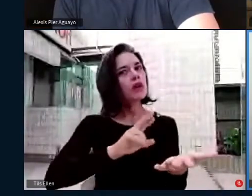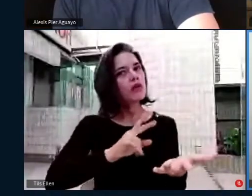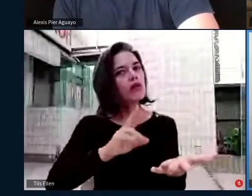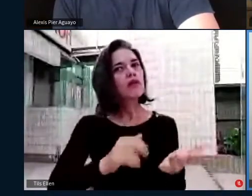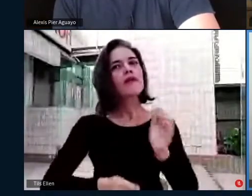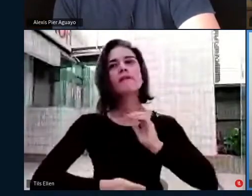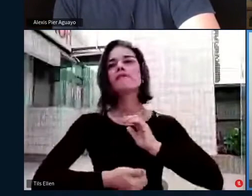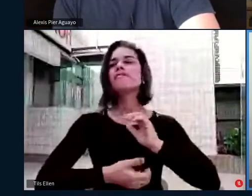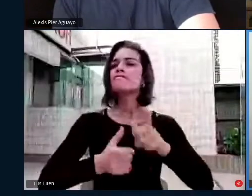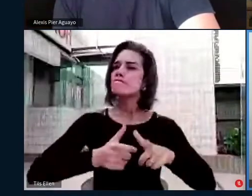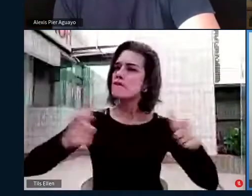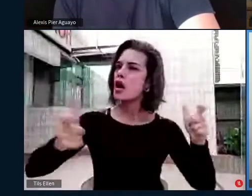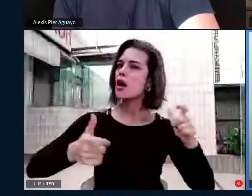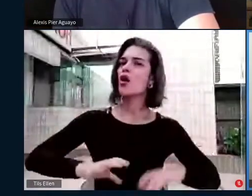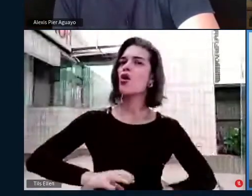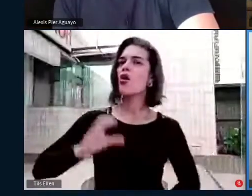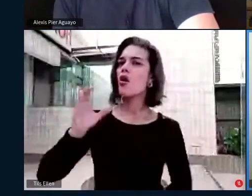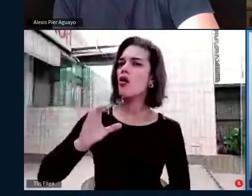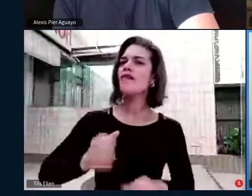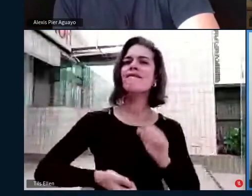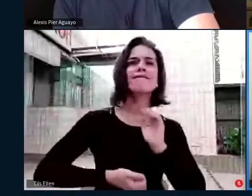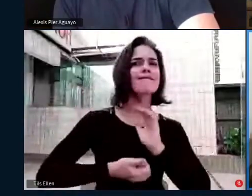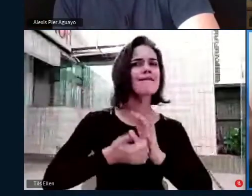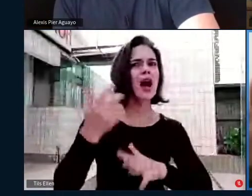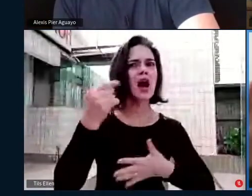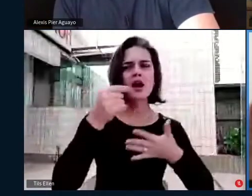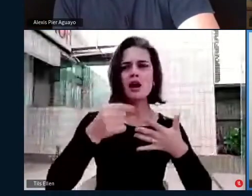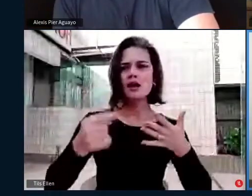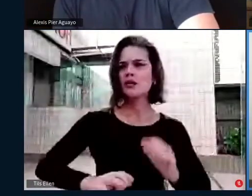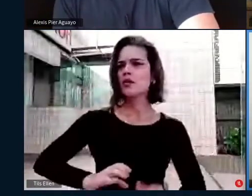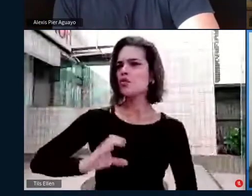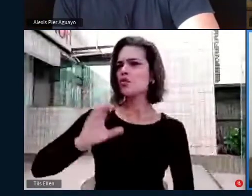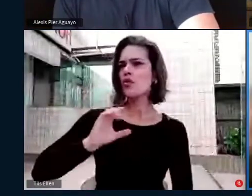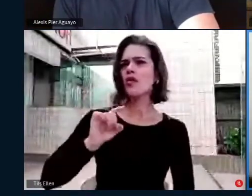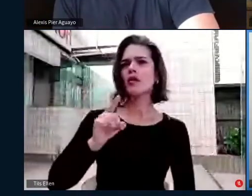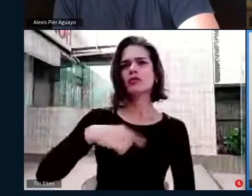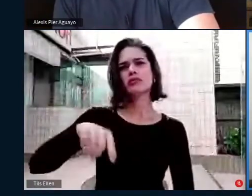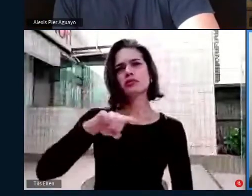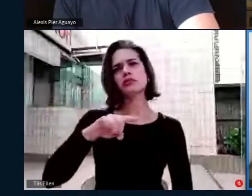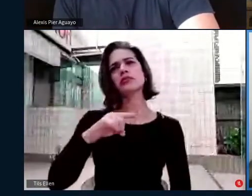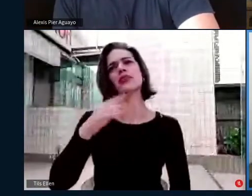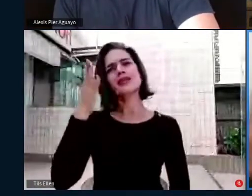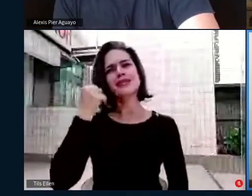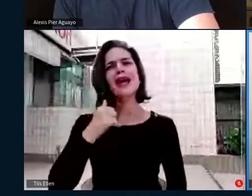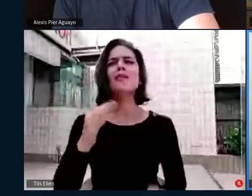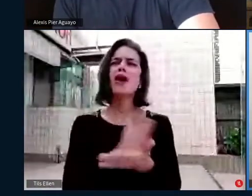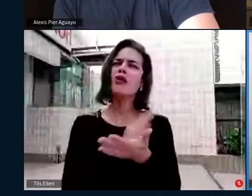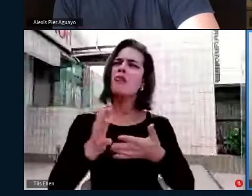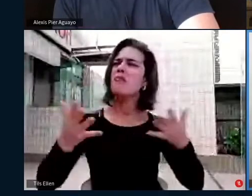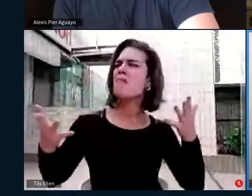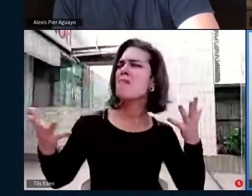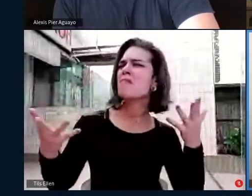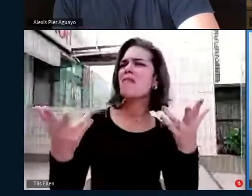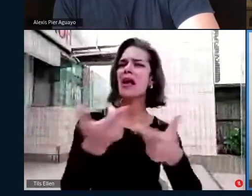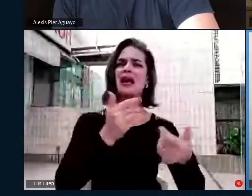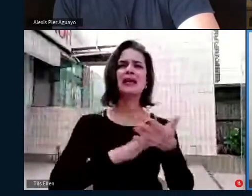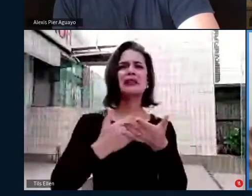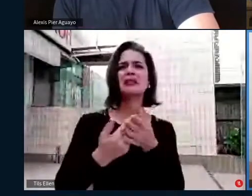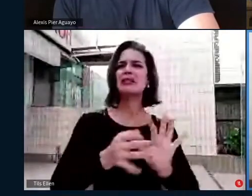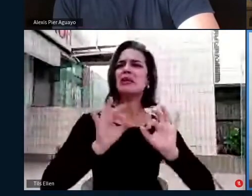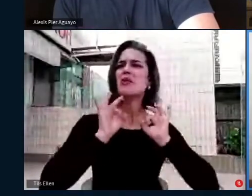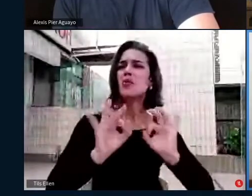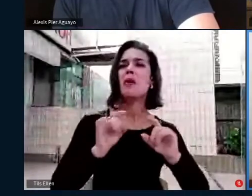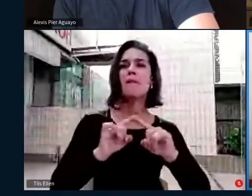muitos codas, né, a gente tem uma visão dos codas que a gente conhece que são maravilhosos, que estão interpretando, mas